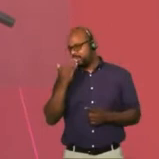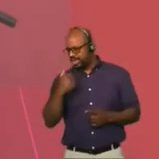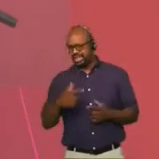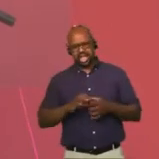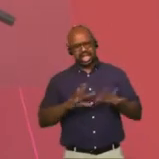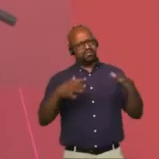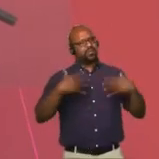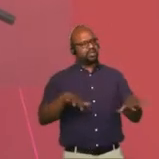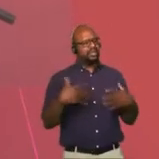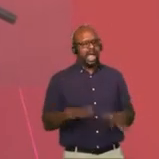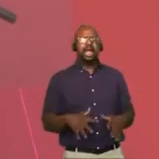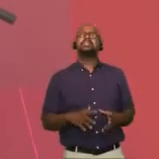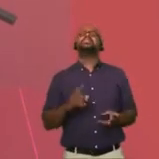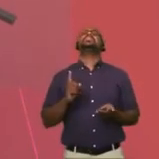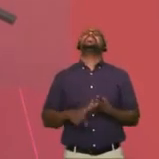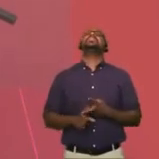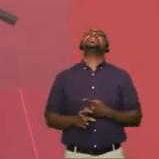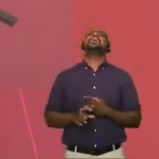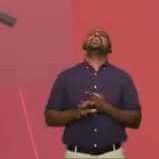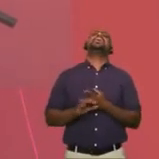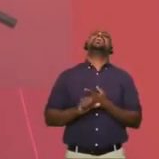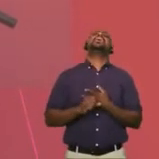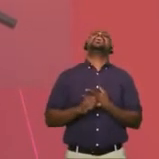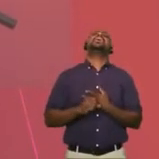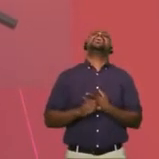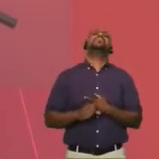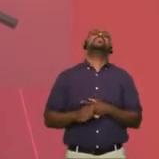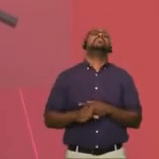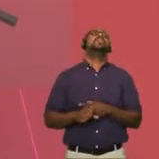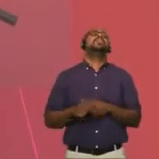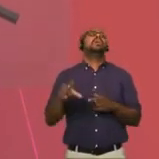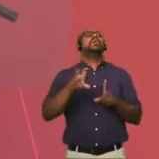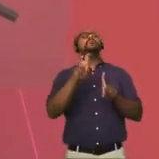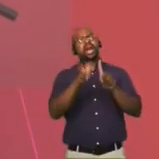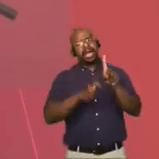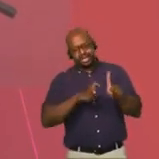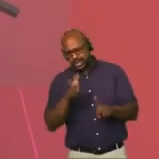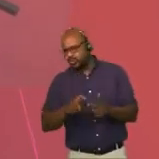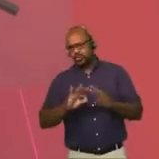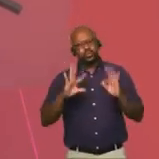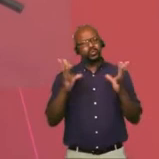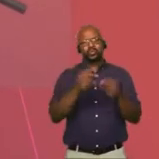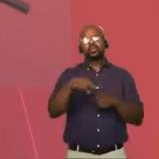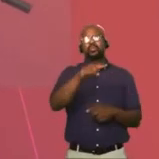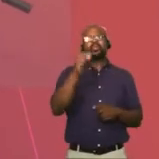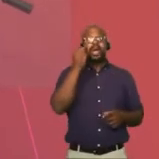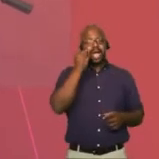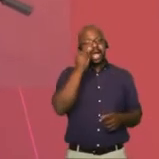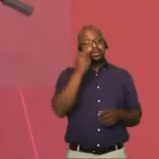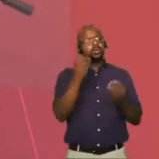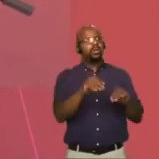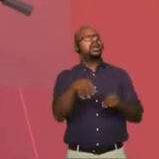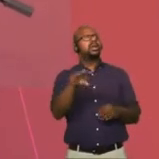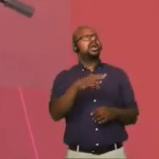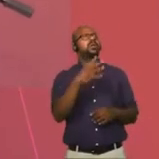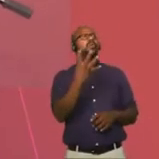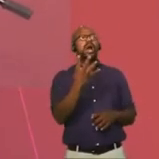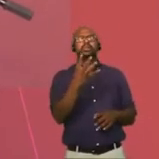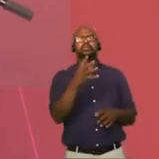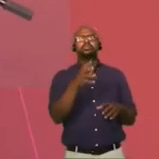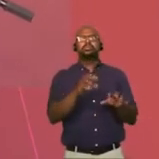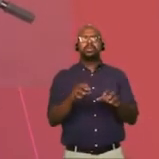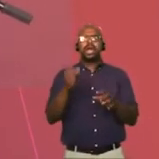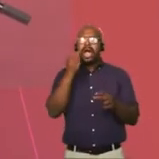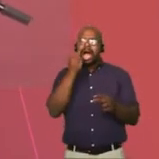à vontade tinha um parquinho para o rato tinha tudo borrado botaram lá quatro casais de